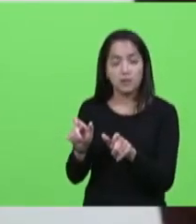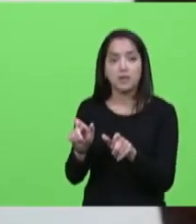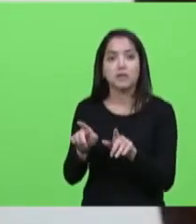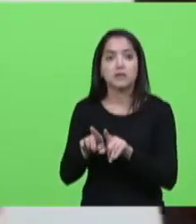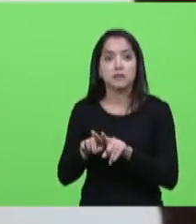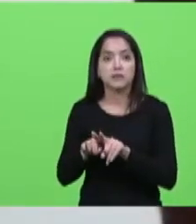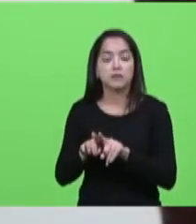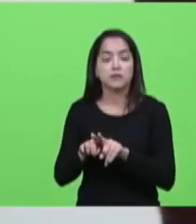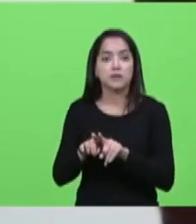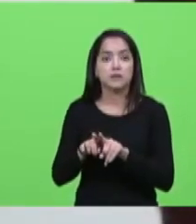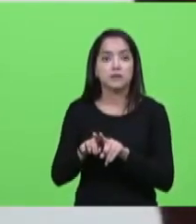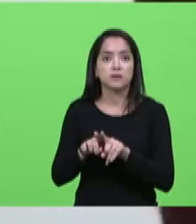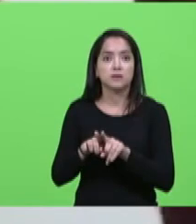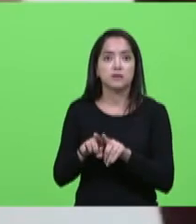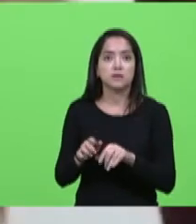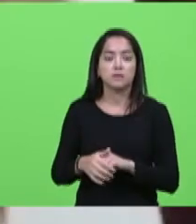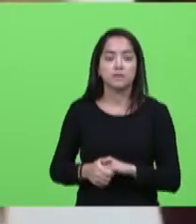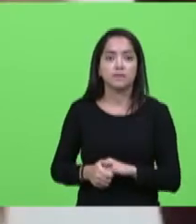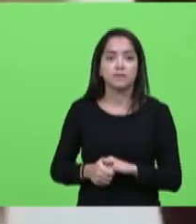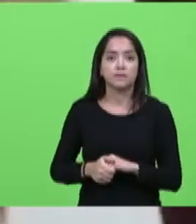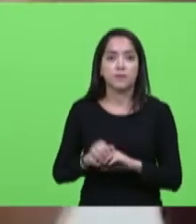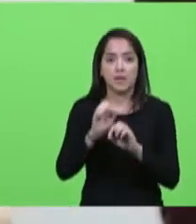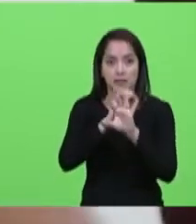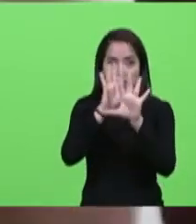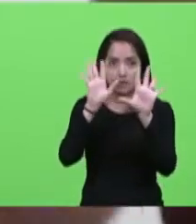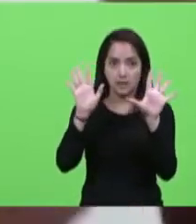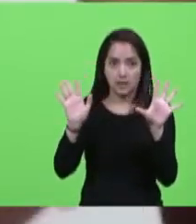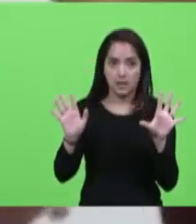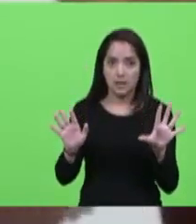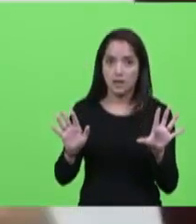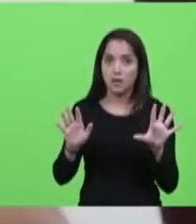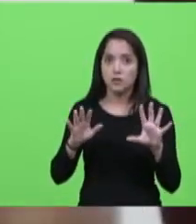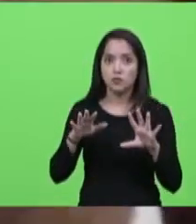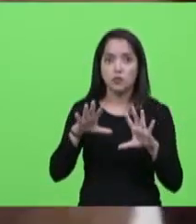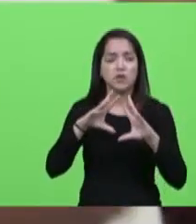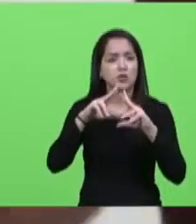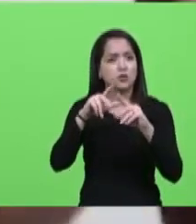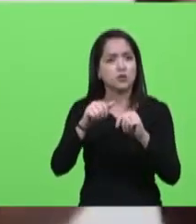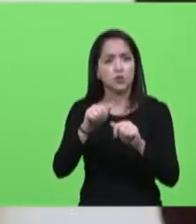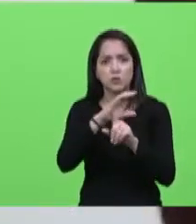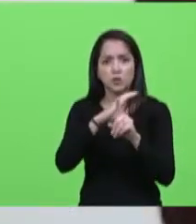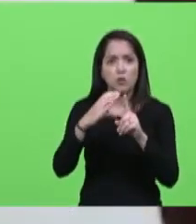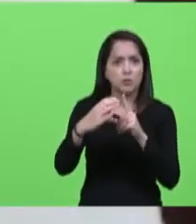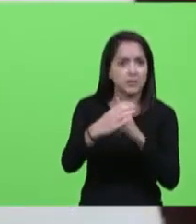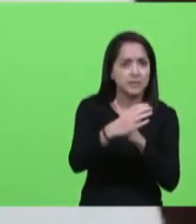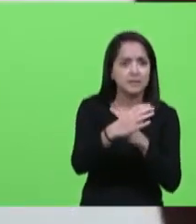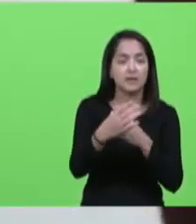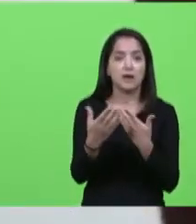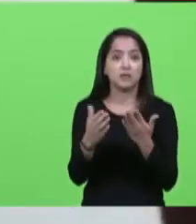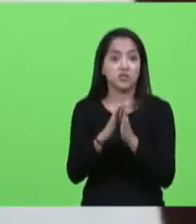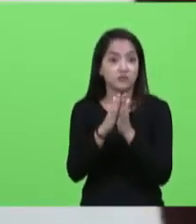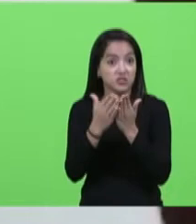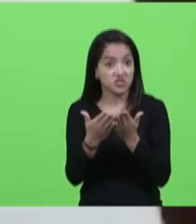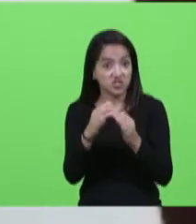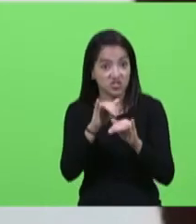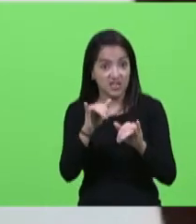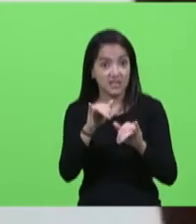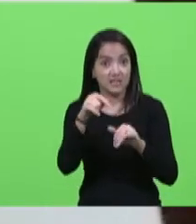porque... é claro, em toda a sociedade, em toda a comunidade evangélica de Santa Catarina, que